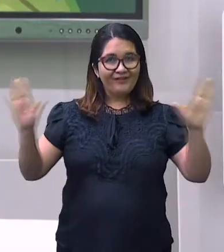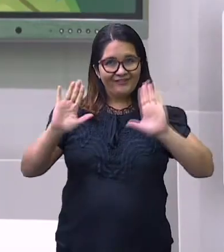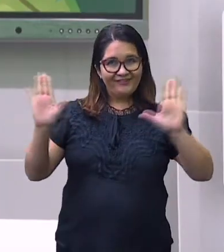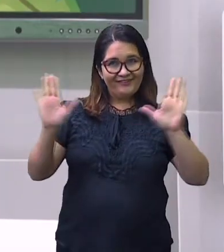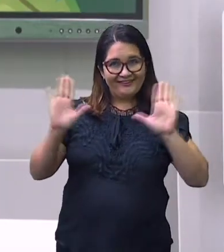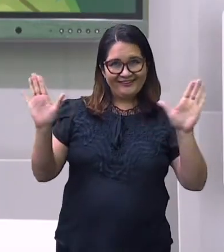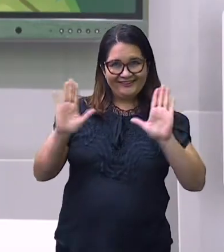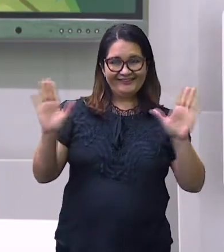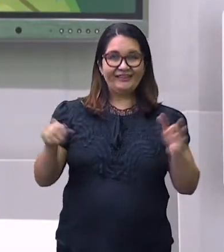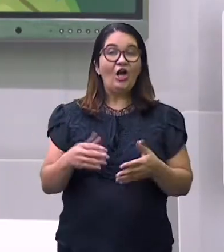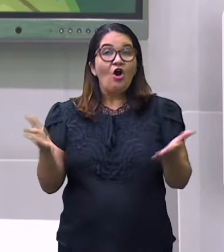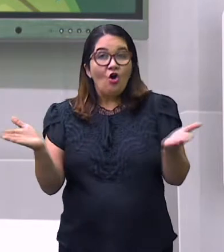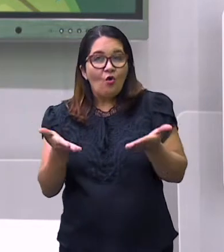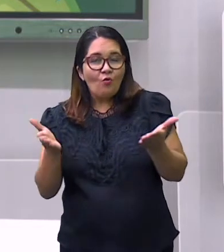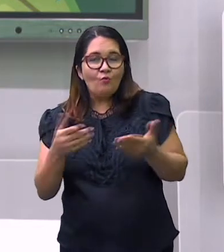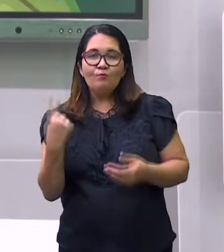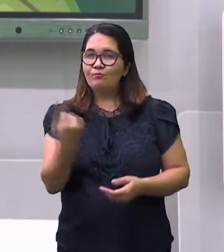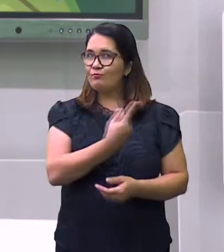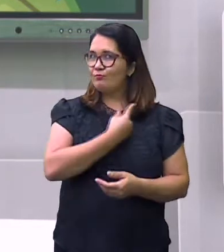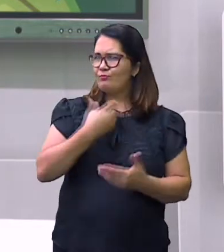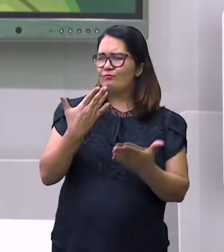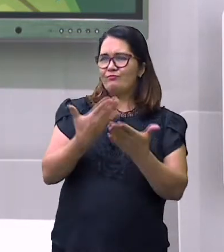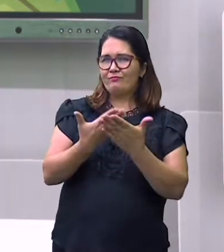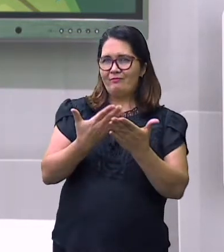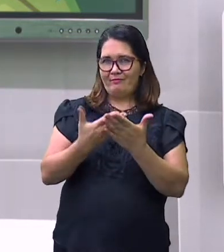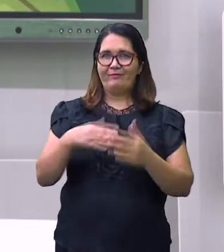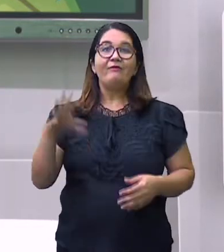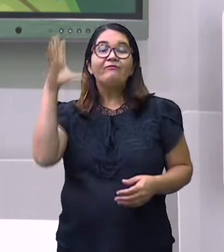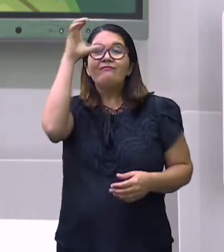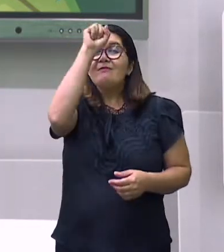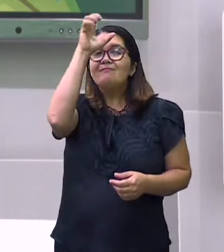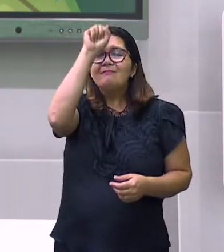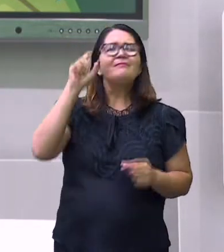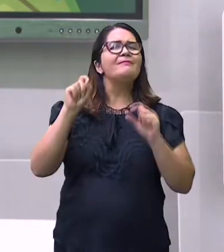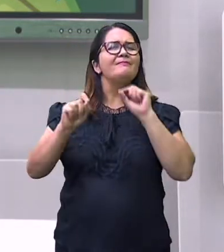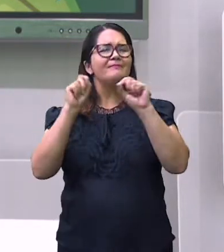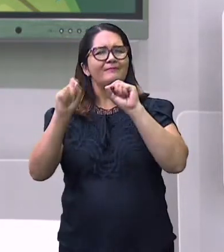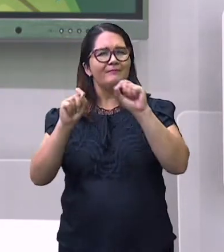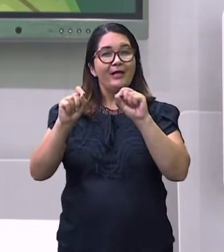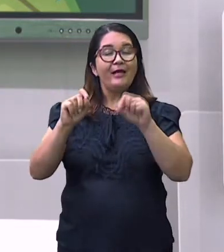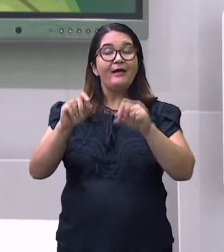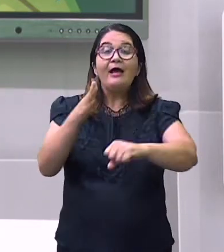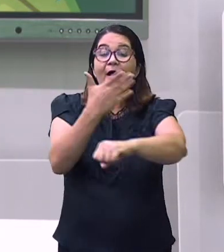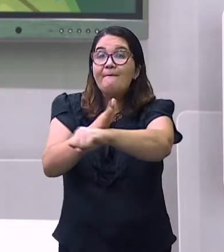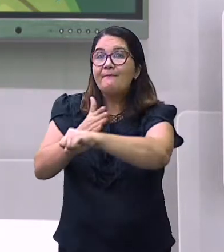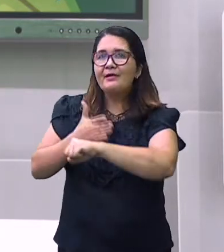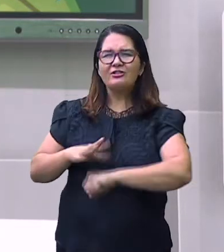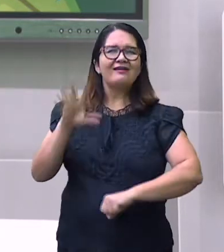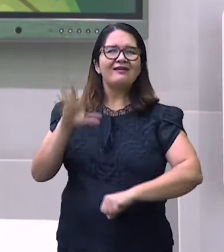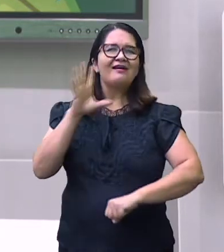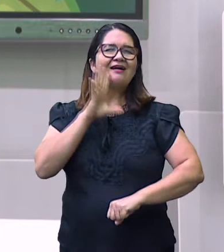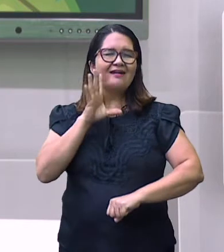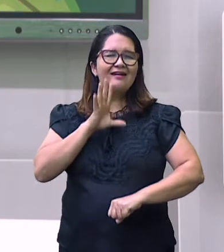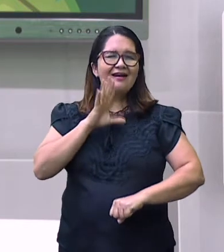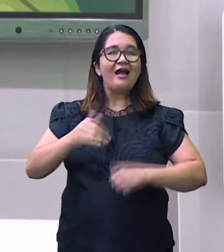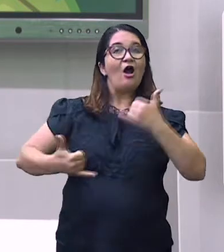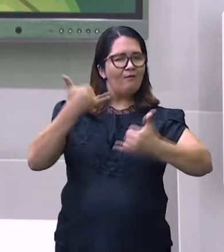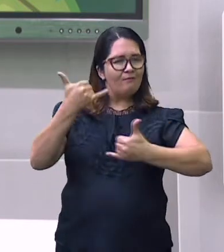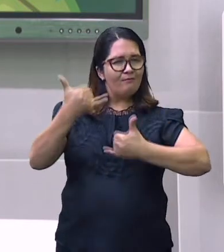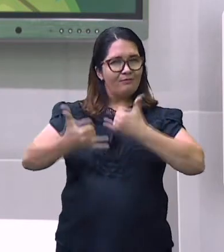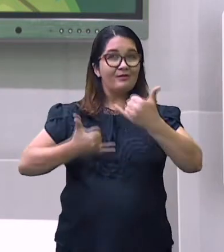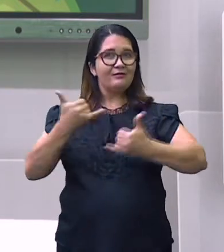Olá! Hoje na nossa aula nós vamos fazer uma prática bem bacana daquilo que vocês